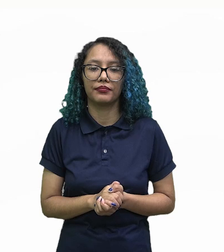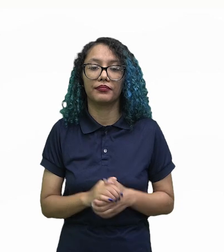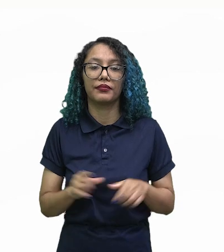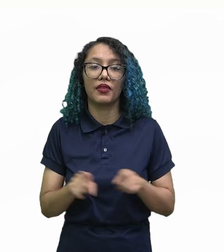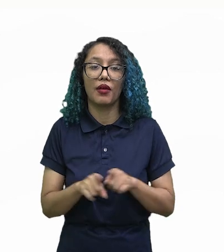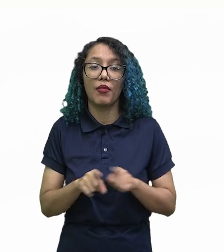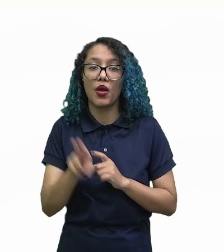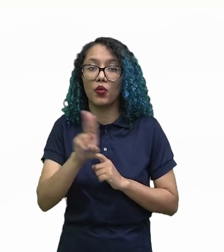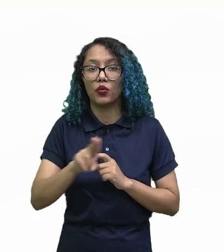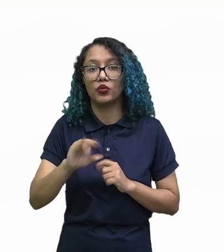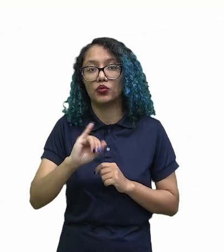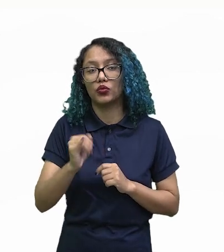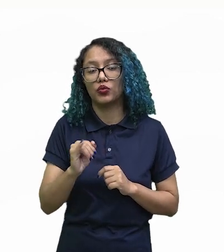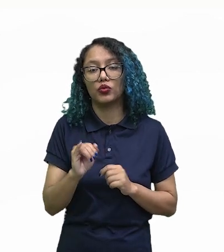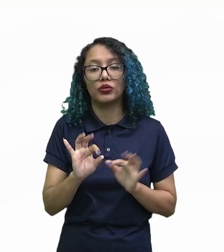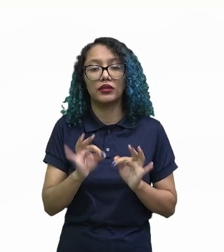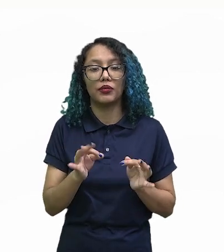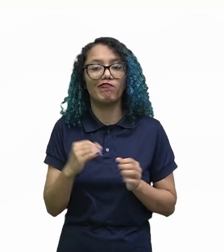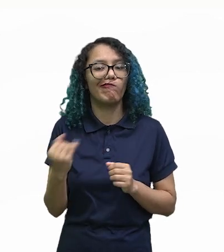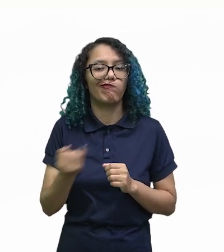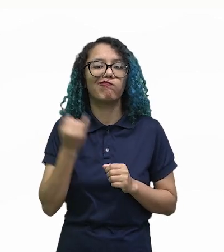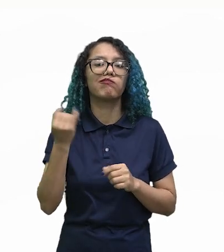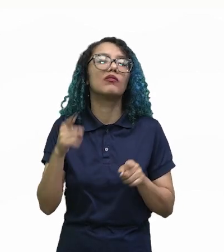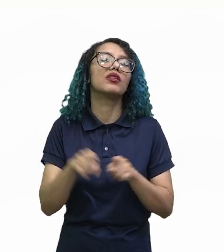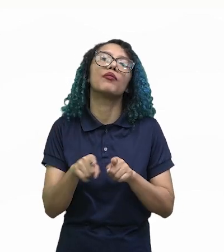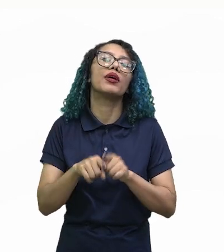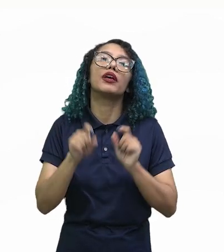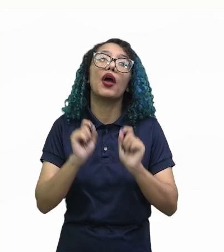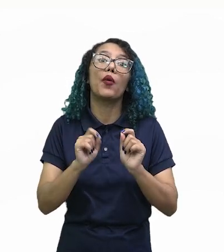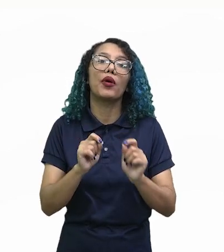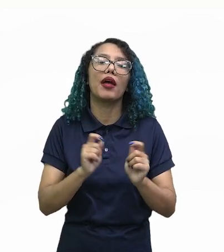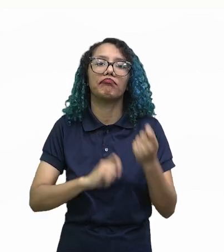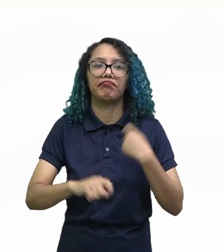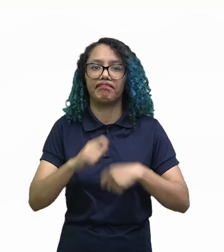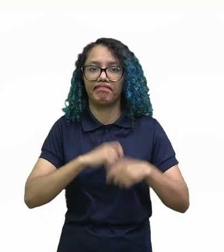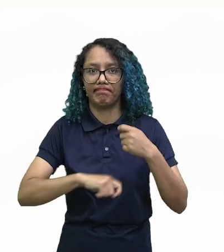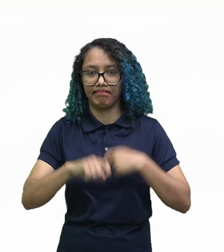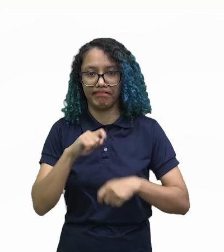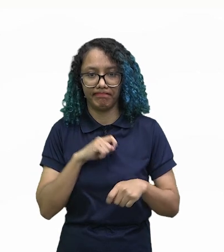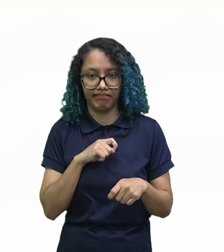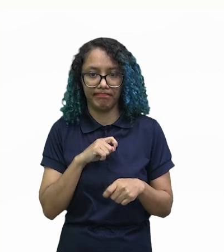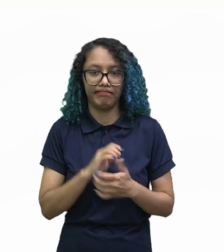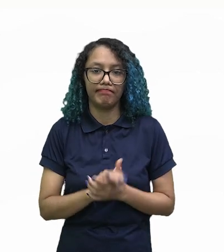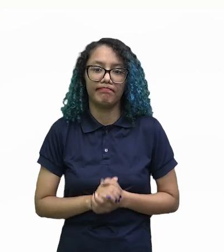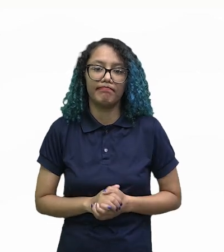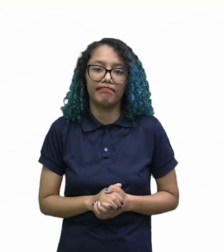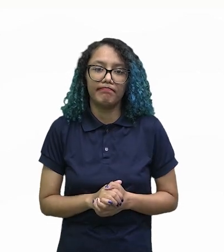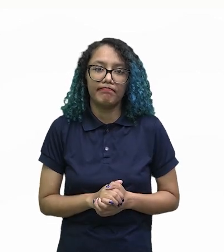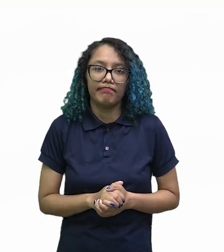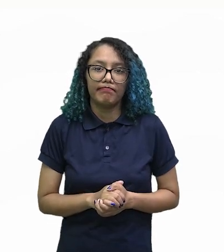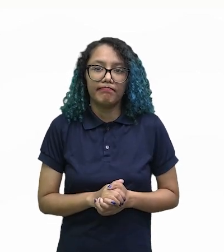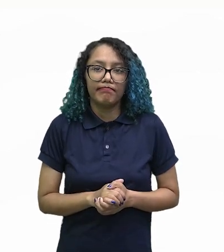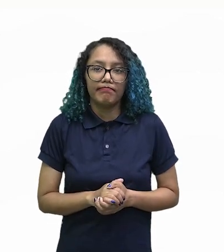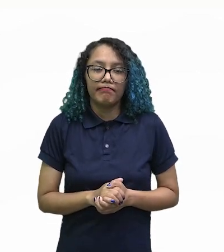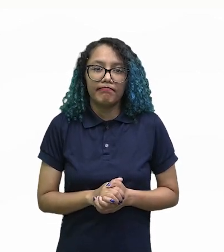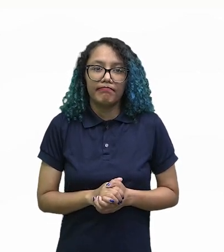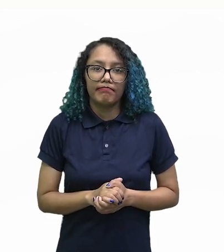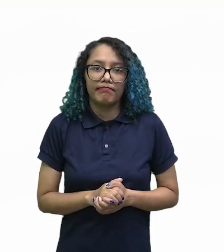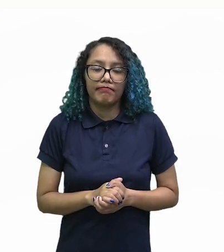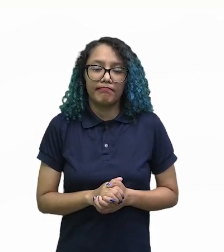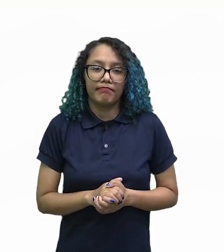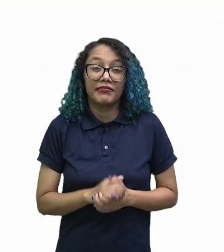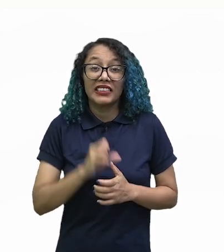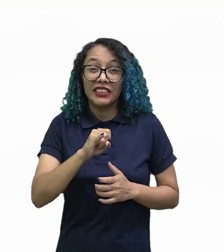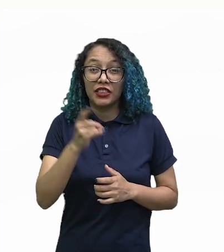juros simples muito importante, que são as negociações. Como eu falei para vocês, quando você conhece